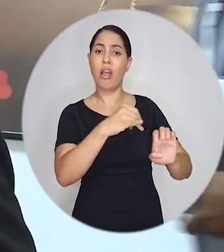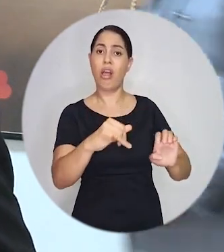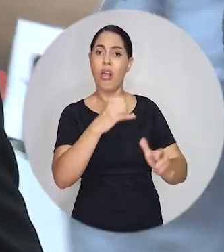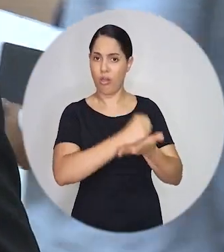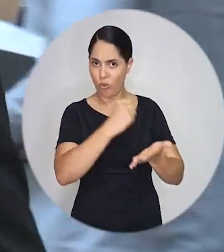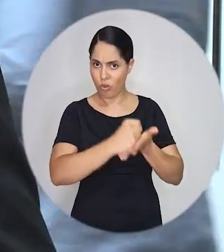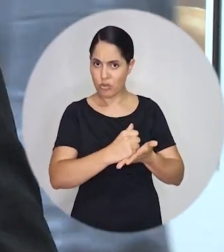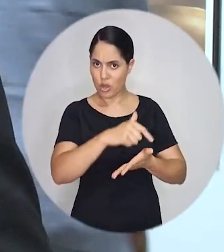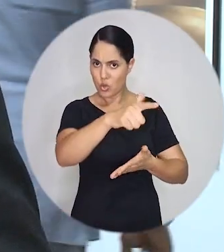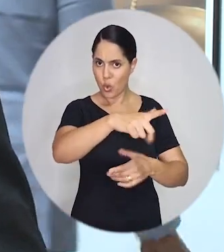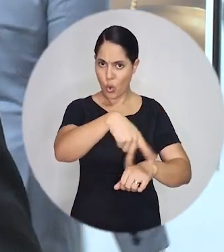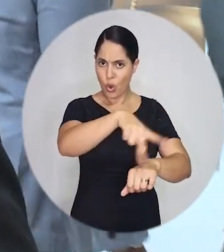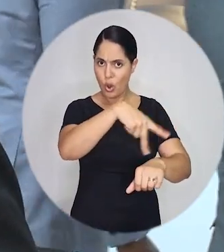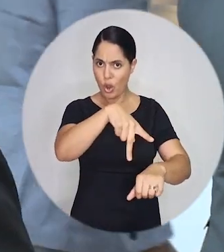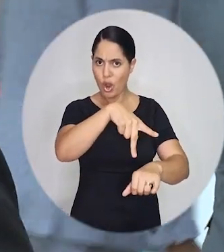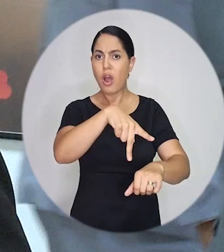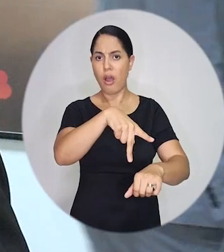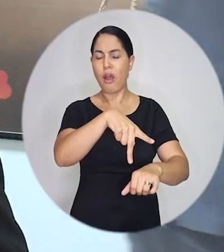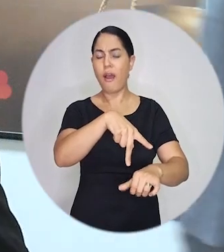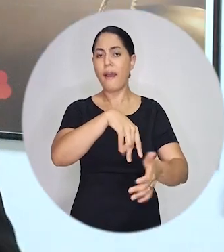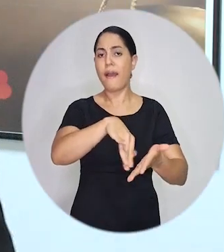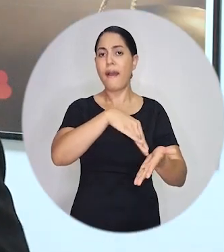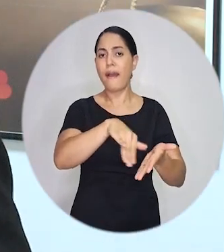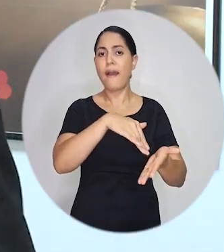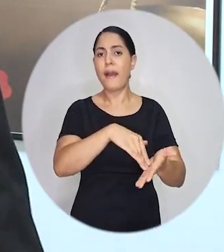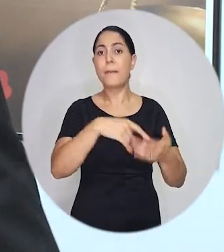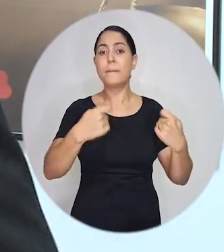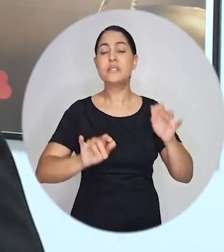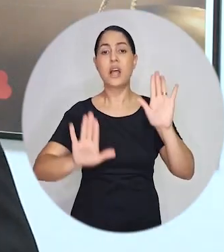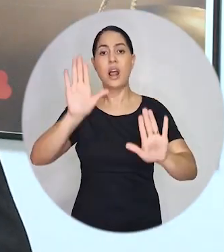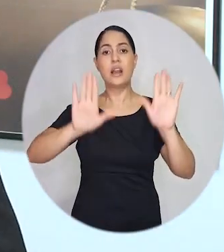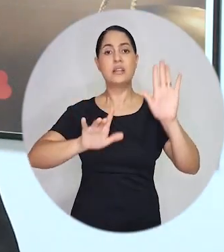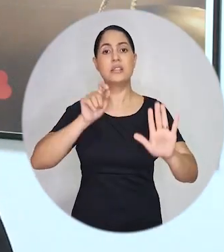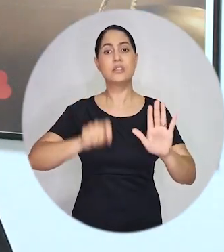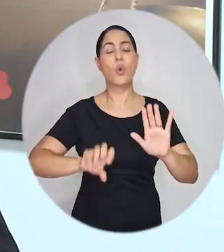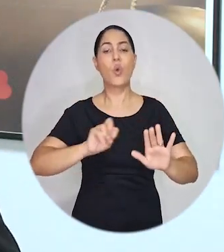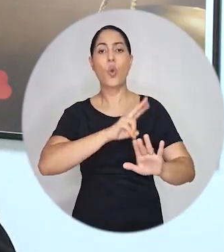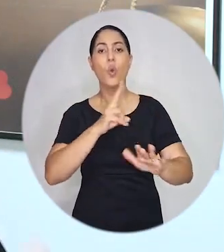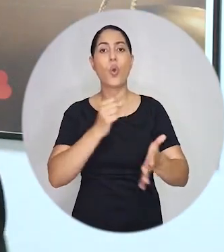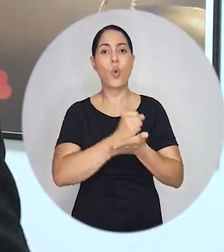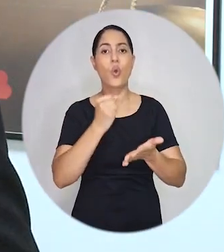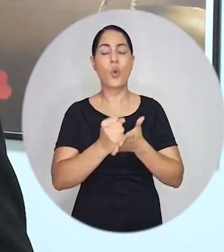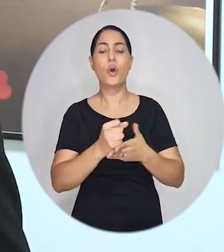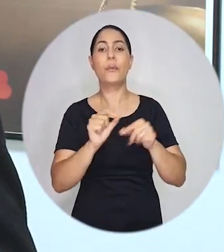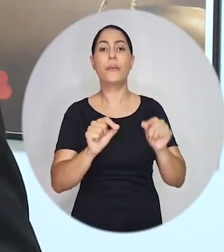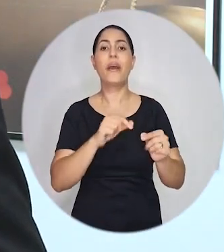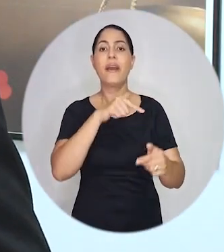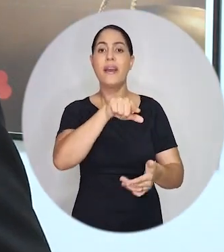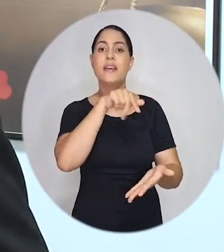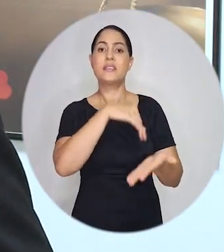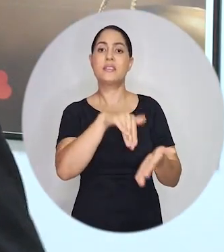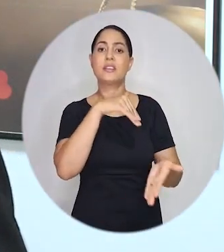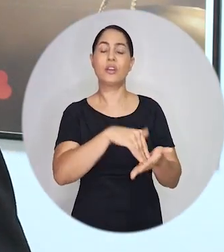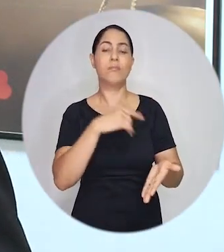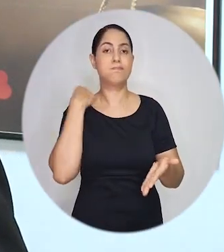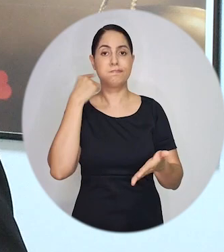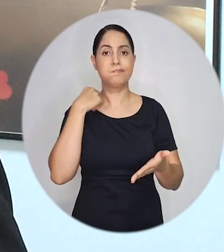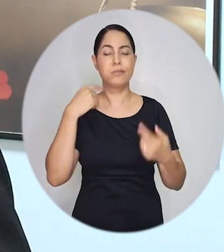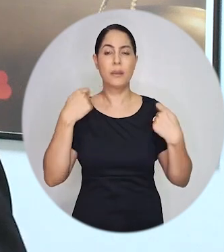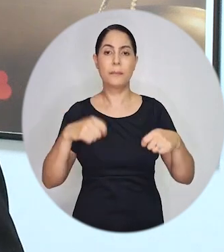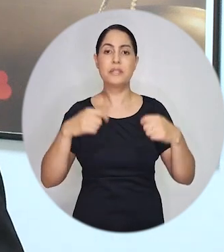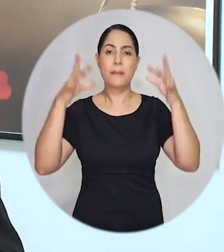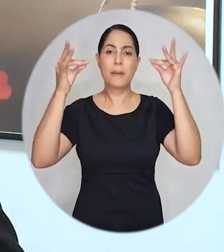que a Eletrobras, para fazer essas contratações, exija, mediante licitação ou mediante contratação direta, que esses